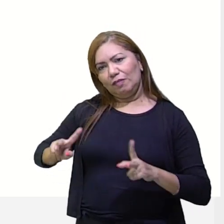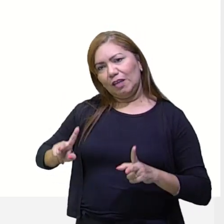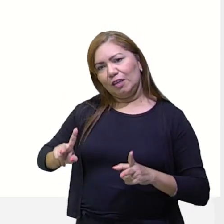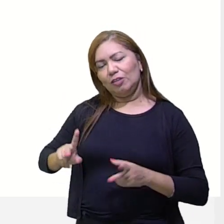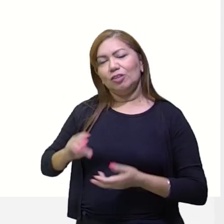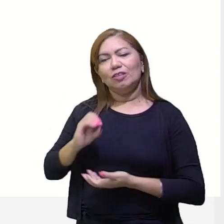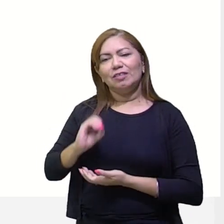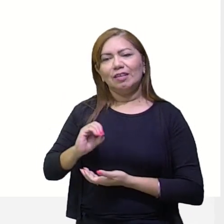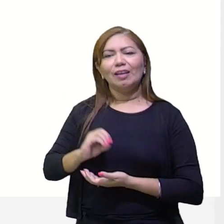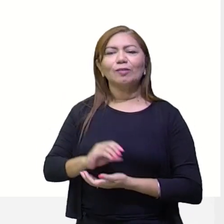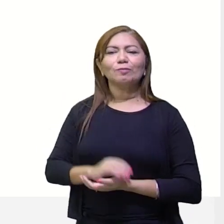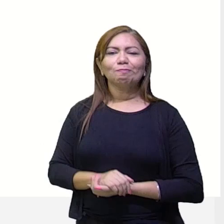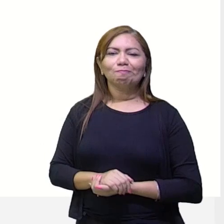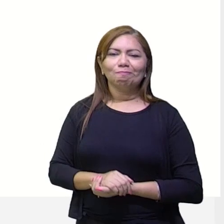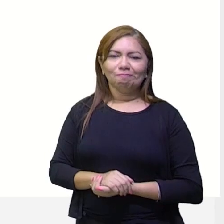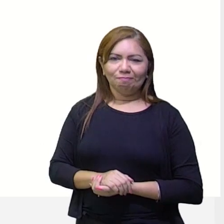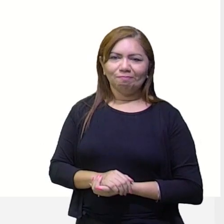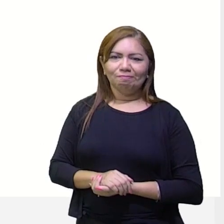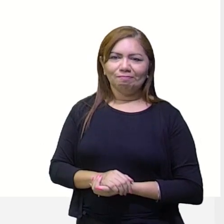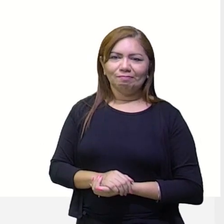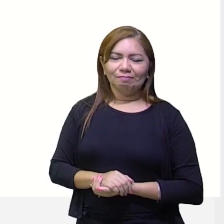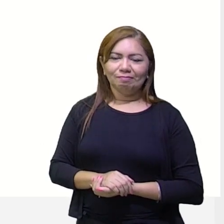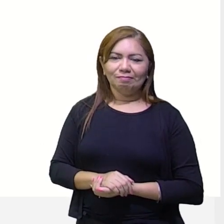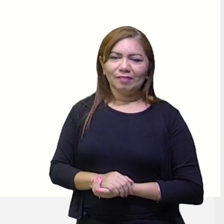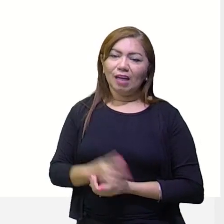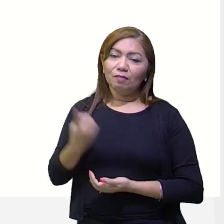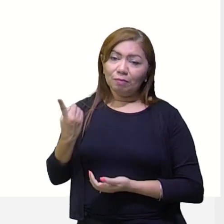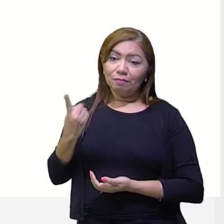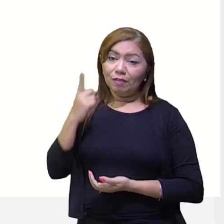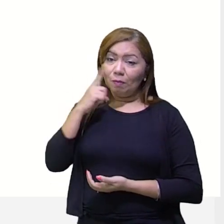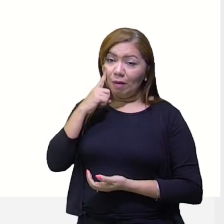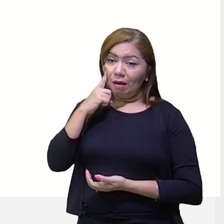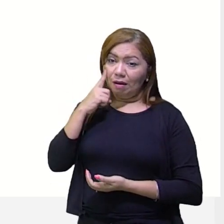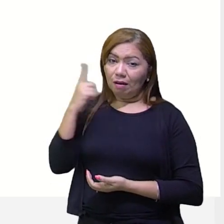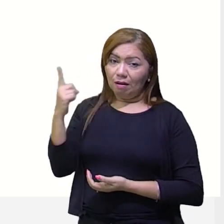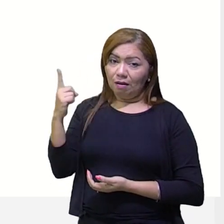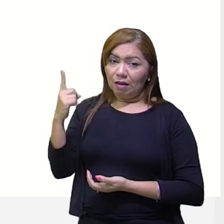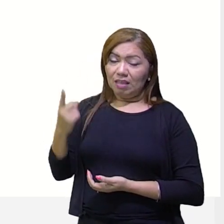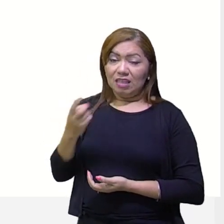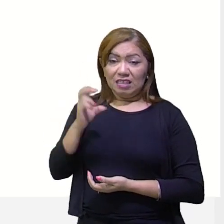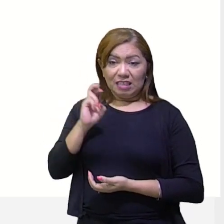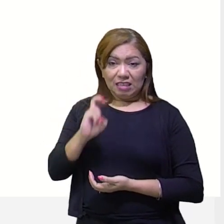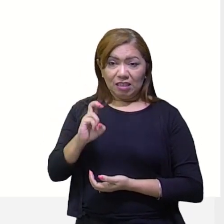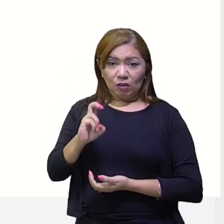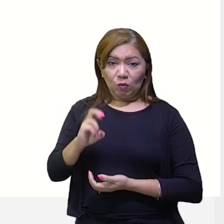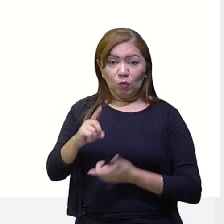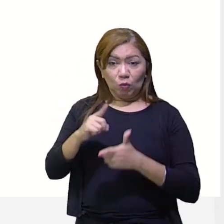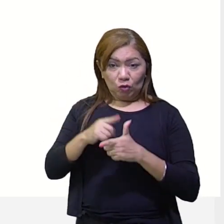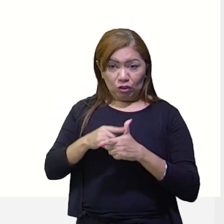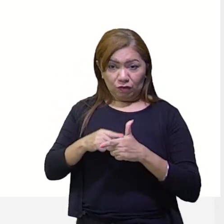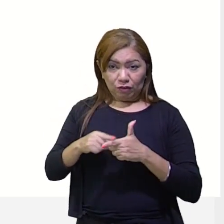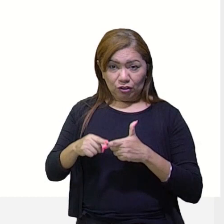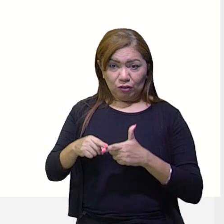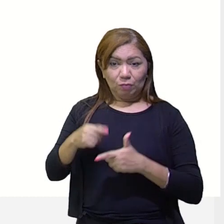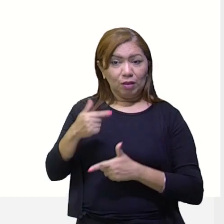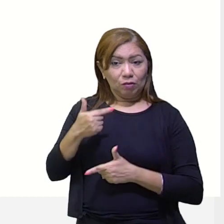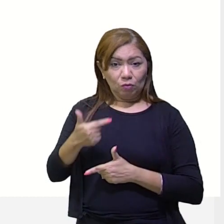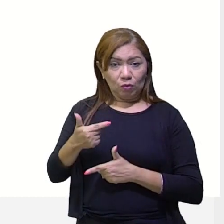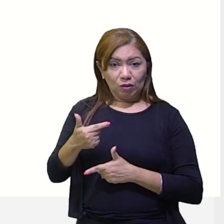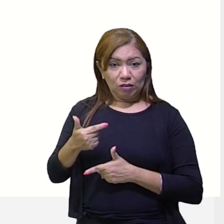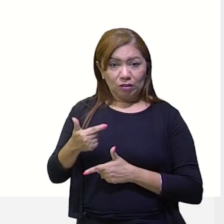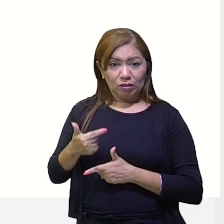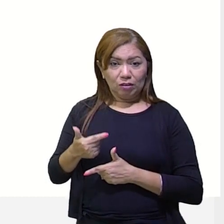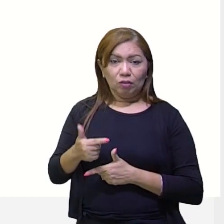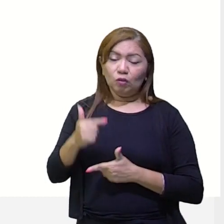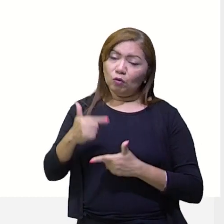de zero, tá certo? Uma conta bem simples para a gente verificar isso. Se eu pegar 5, dividir por 2, 2